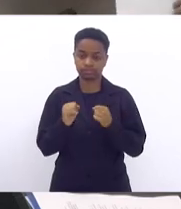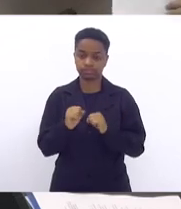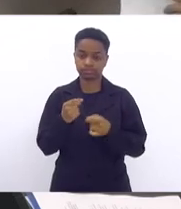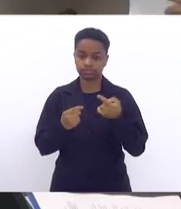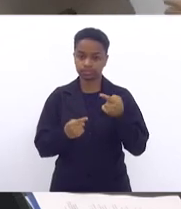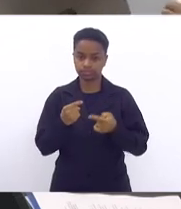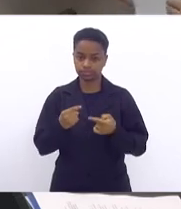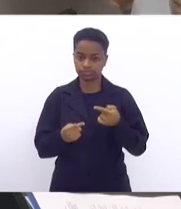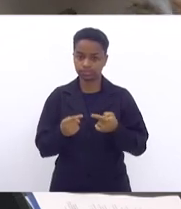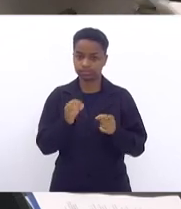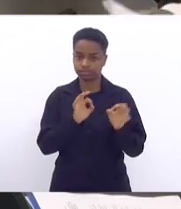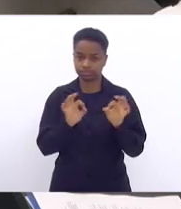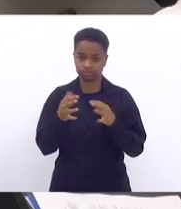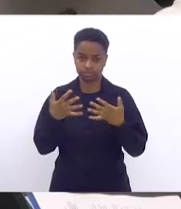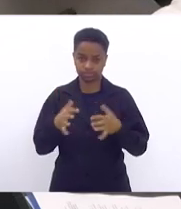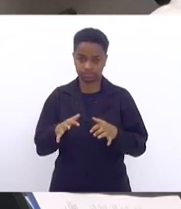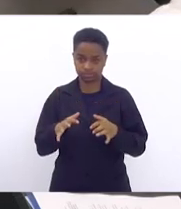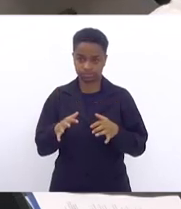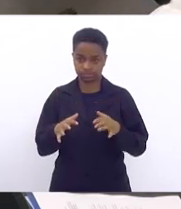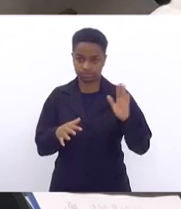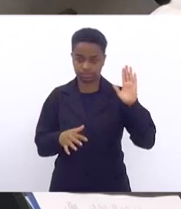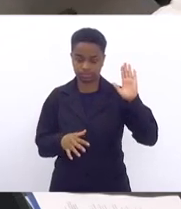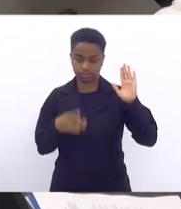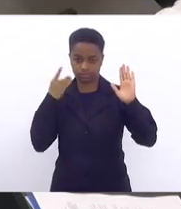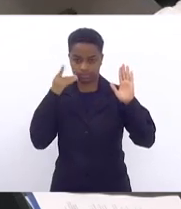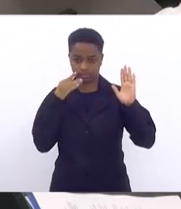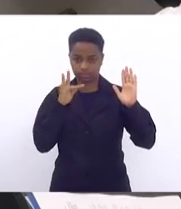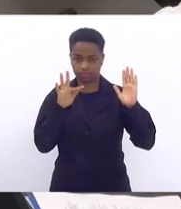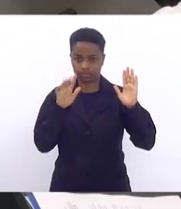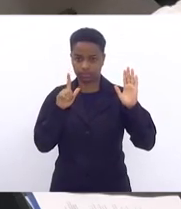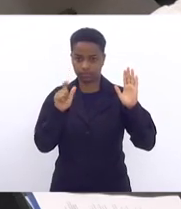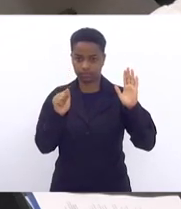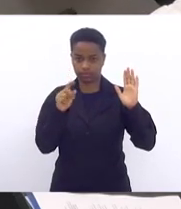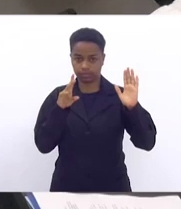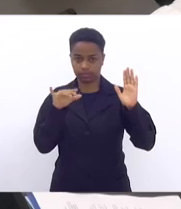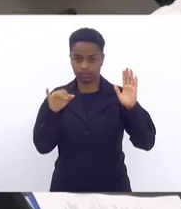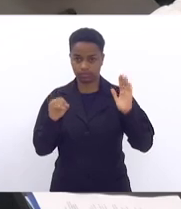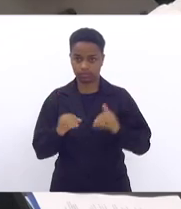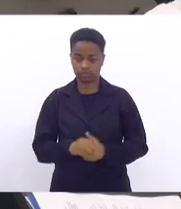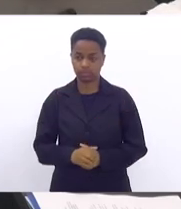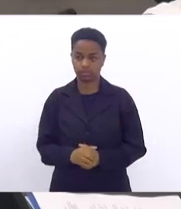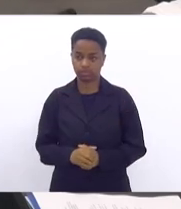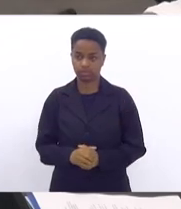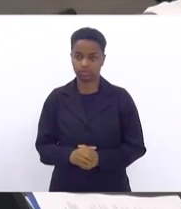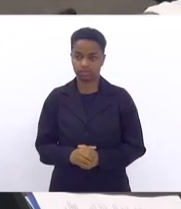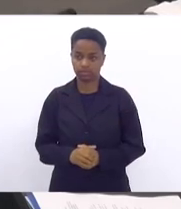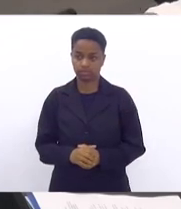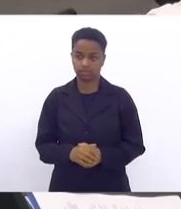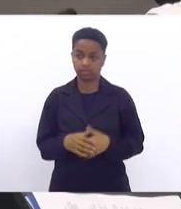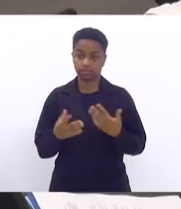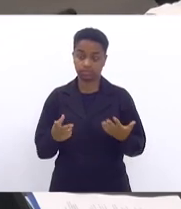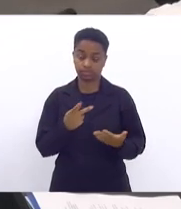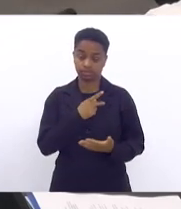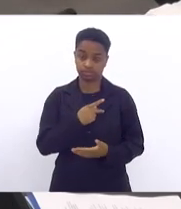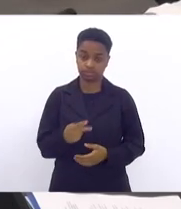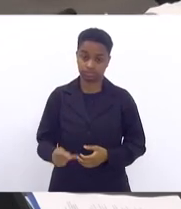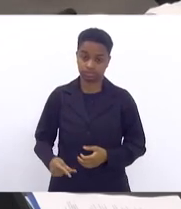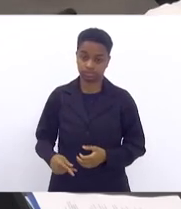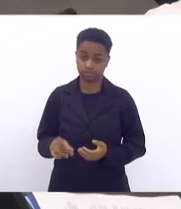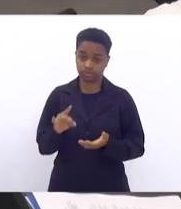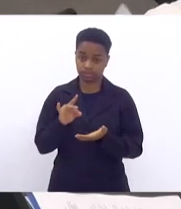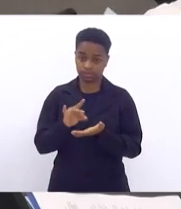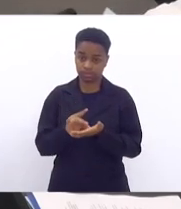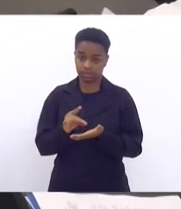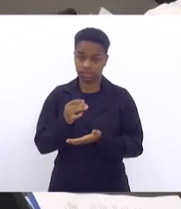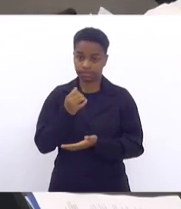discussão, não havendo quem queira... Para discutir, deputado Flávio Serafini. Presidente, a verdade é que,